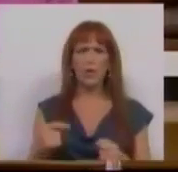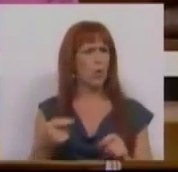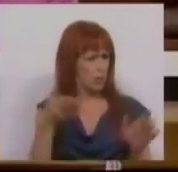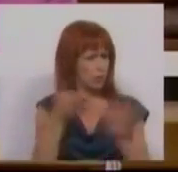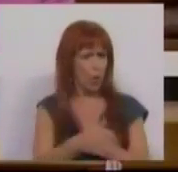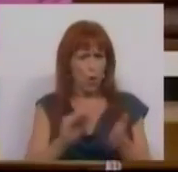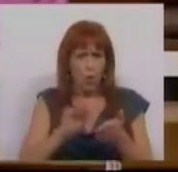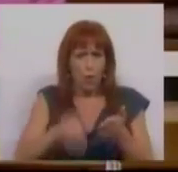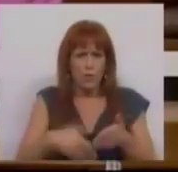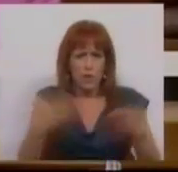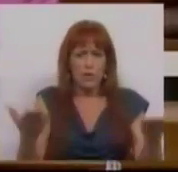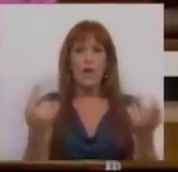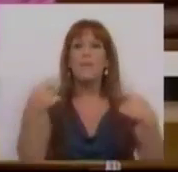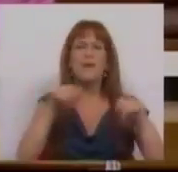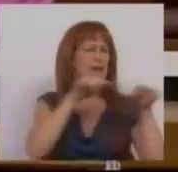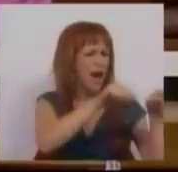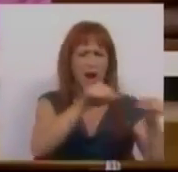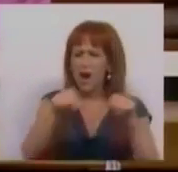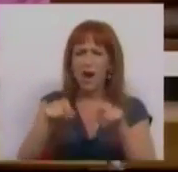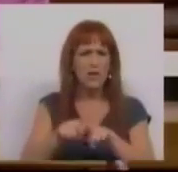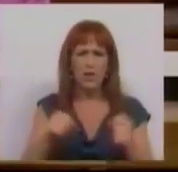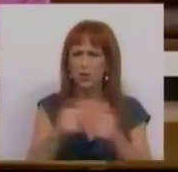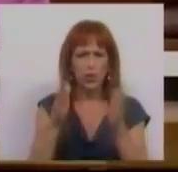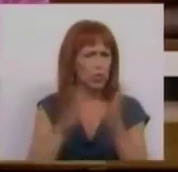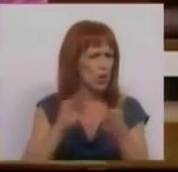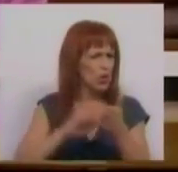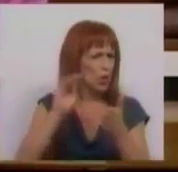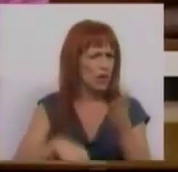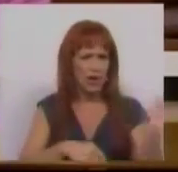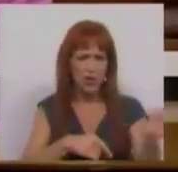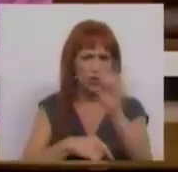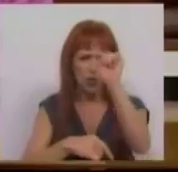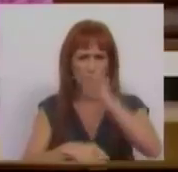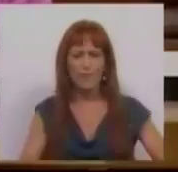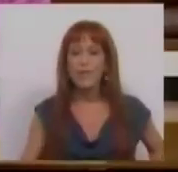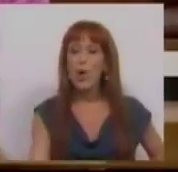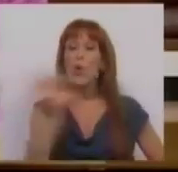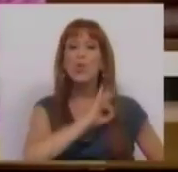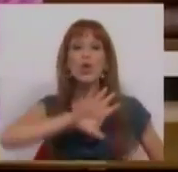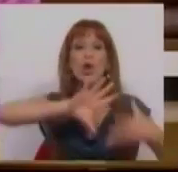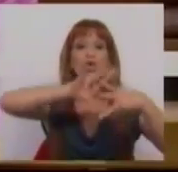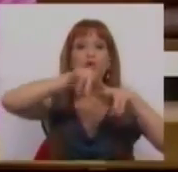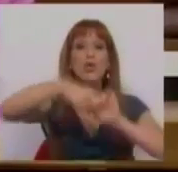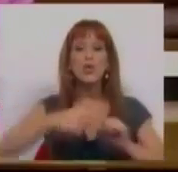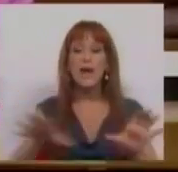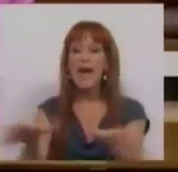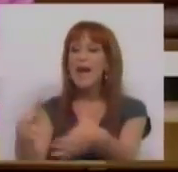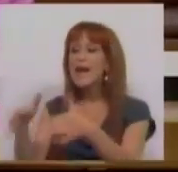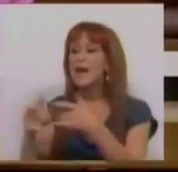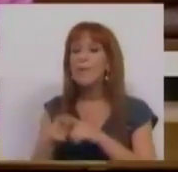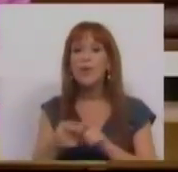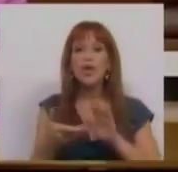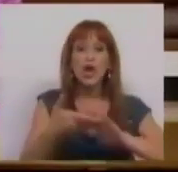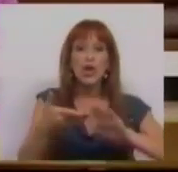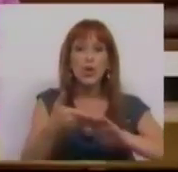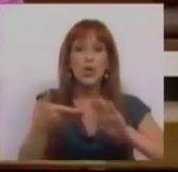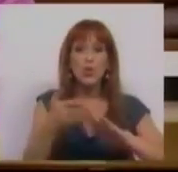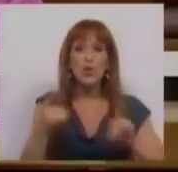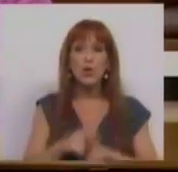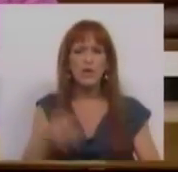fossem contratados. Mas nem esses foram todos contratados. O senhor destruiu as equipas de